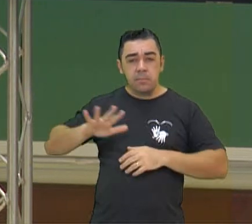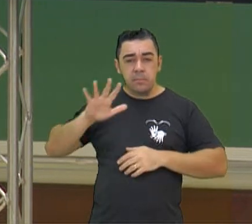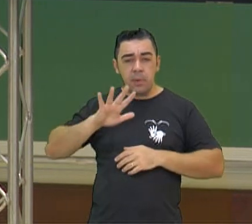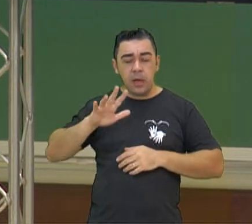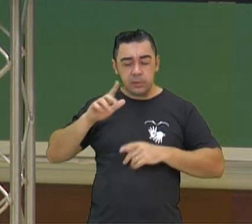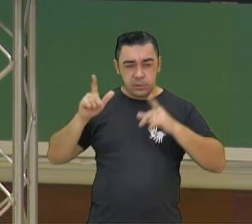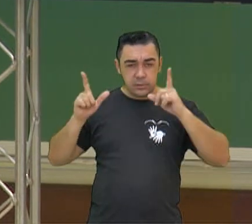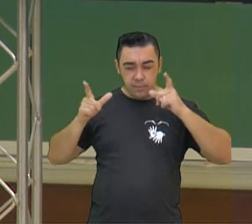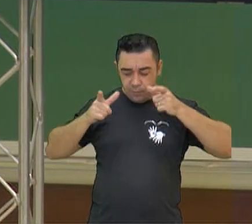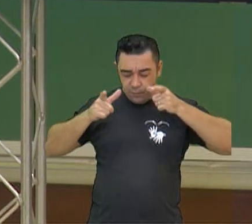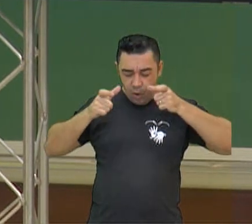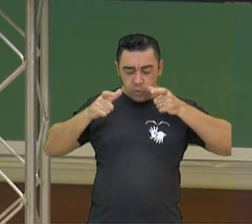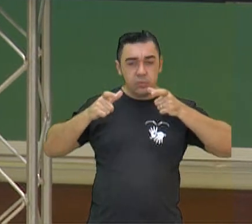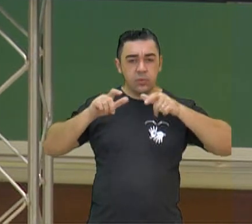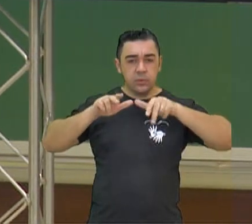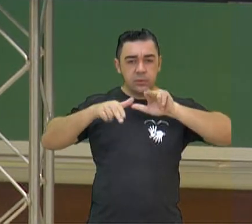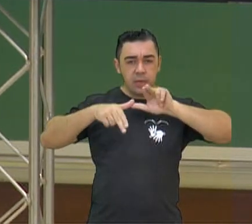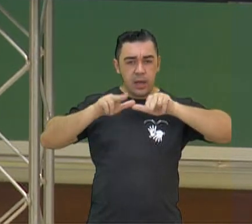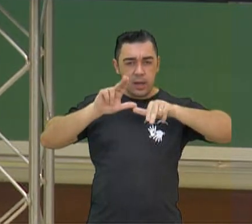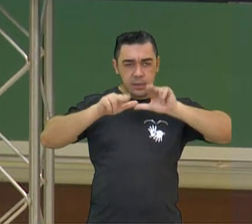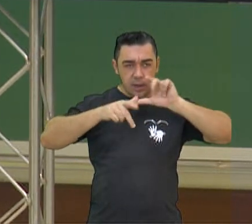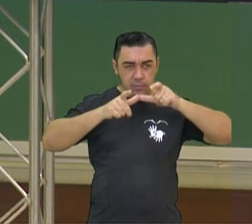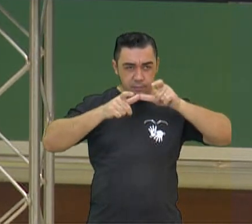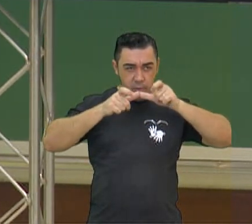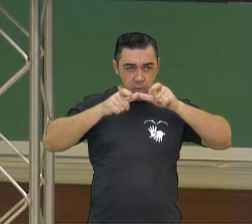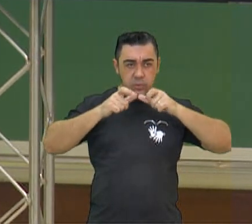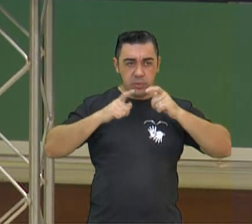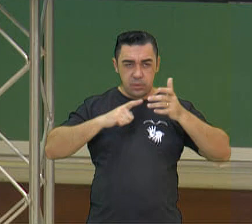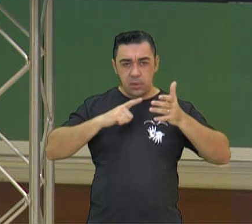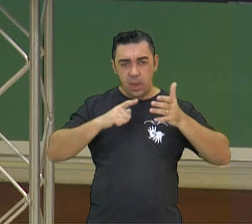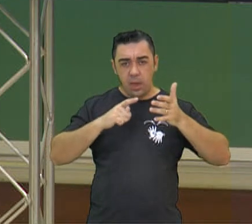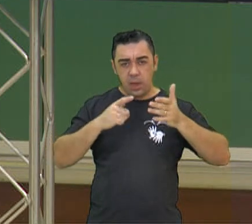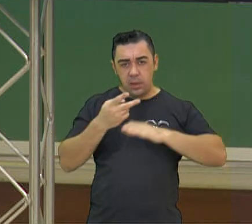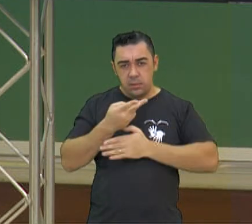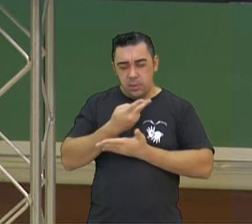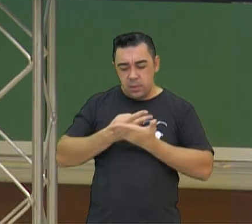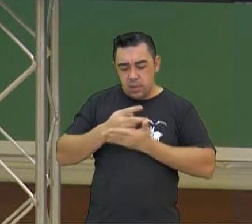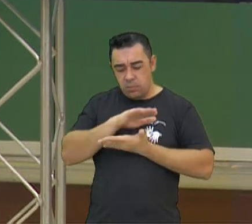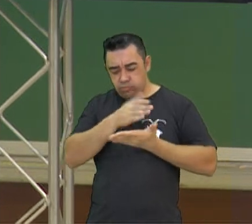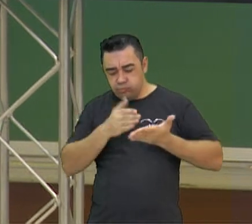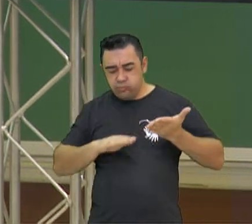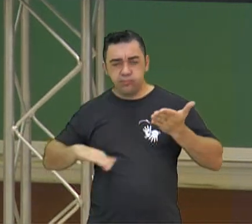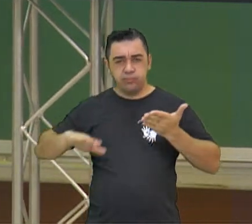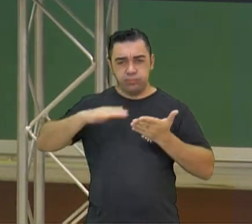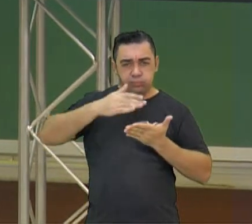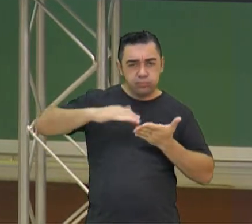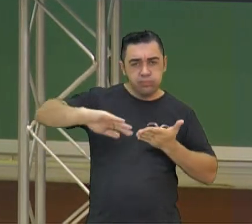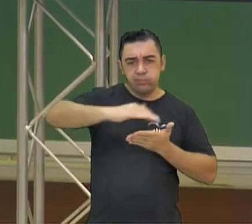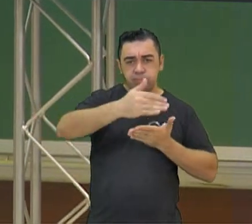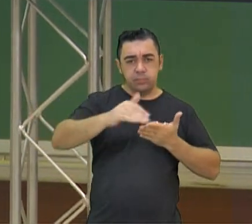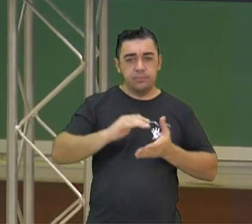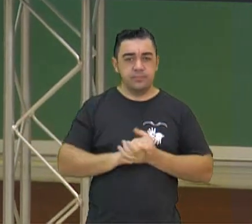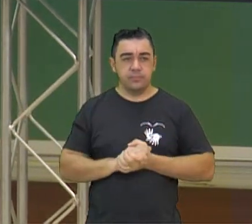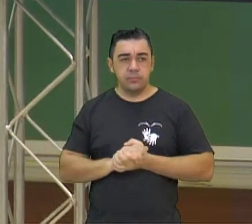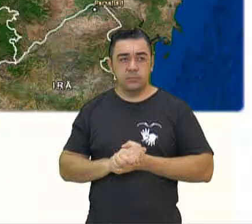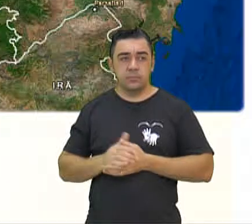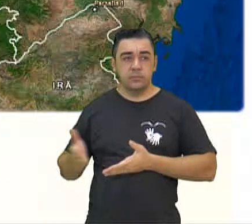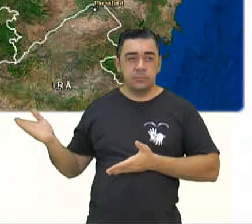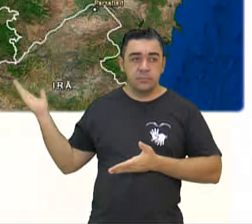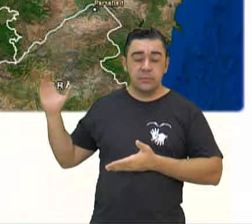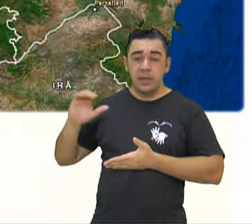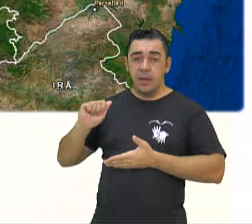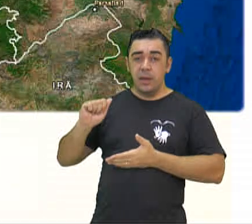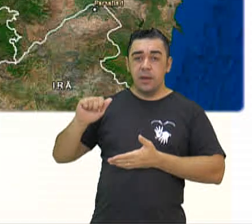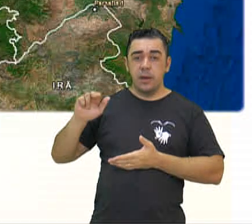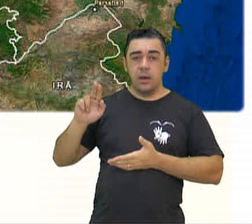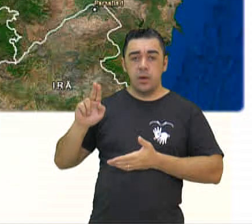rugosidades são desenhos do relevo, vales e montanhas. Então, o Cáucaso é uma localidade